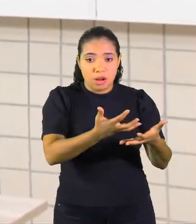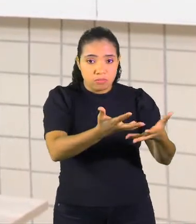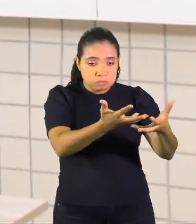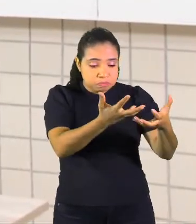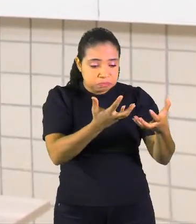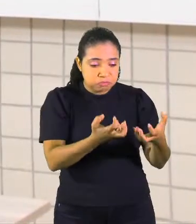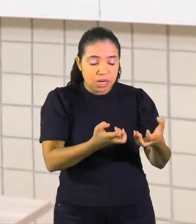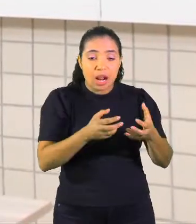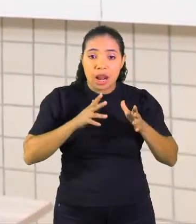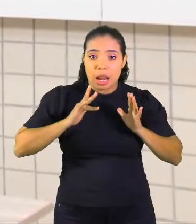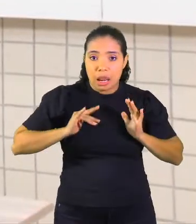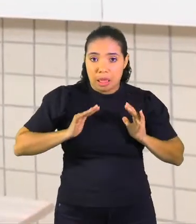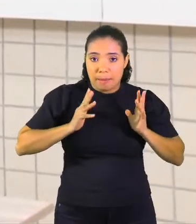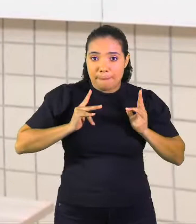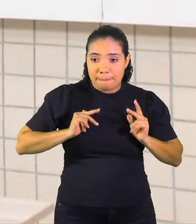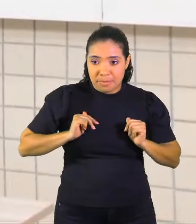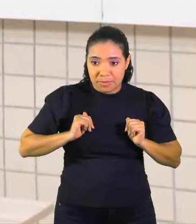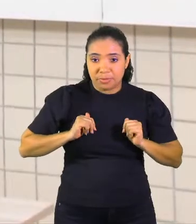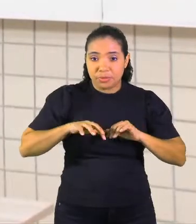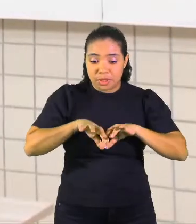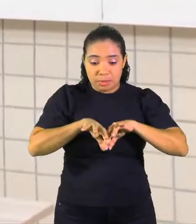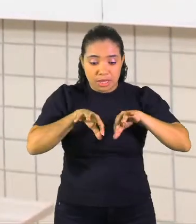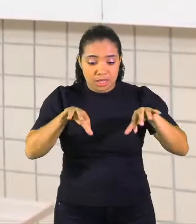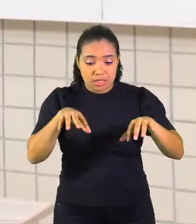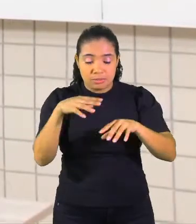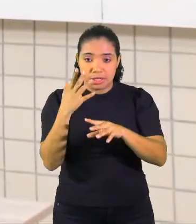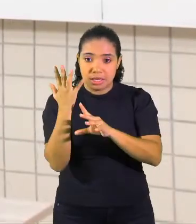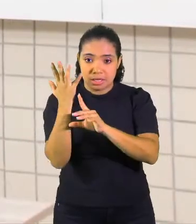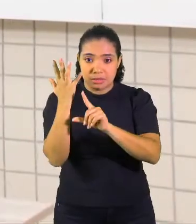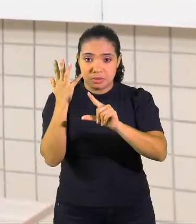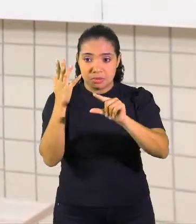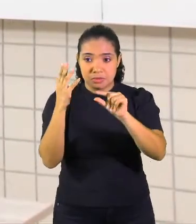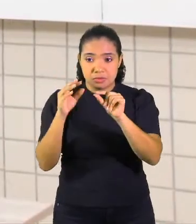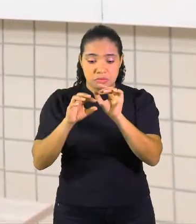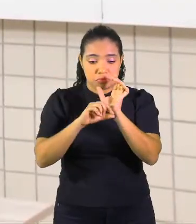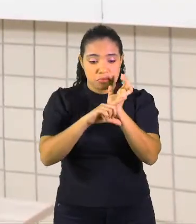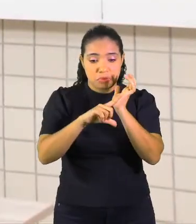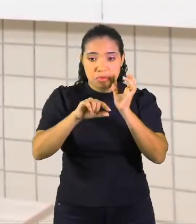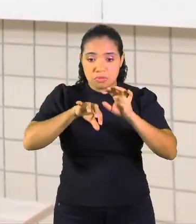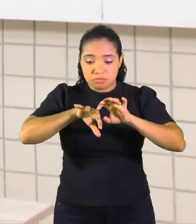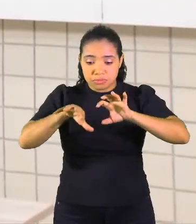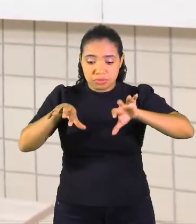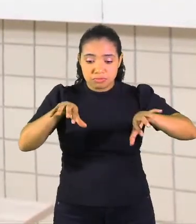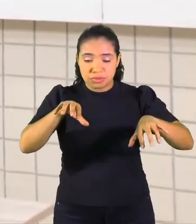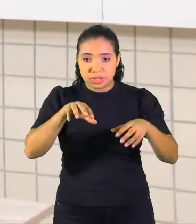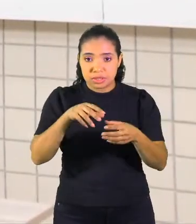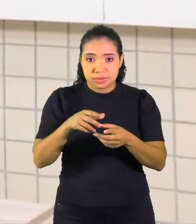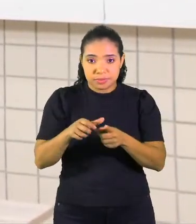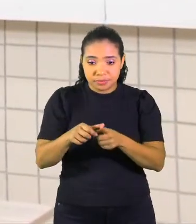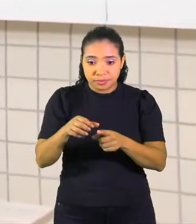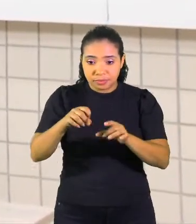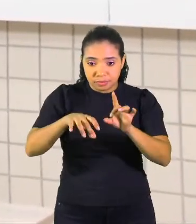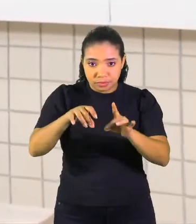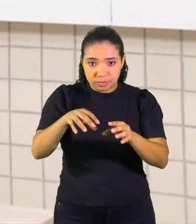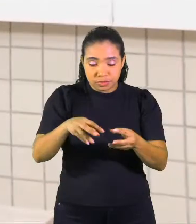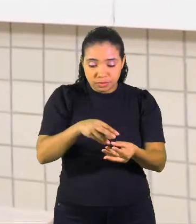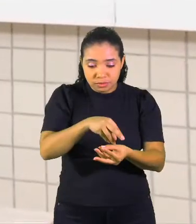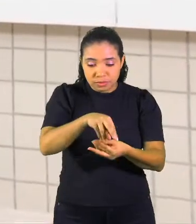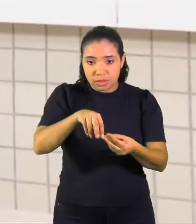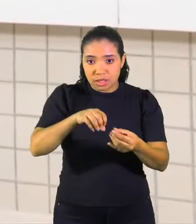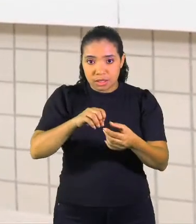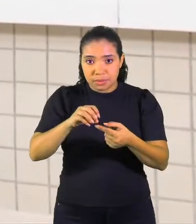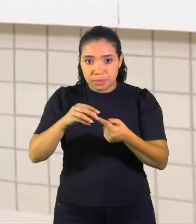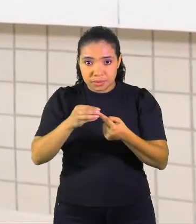de limpeza para separar as folhas secas dos grãos. Depois ele é descascado e